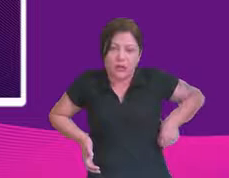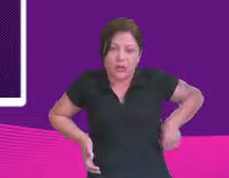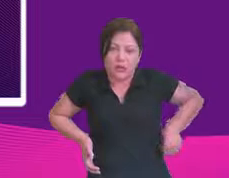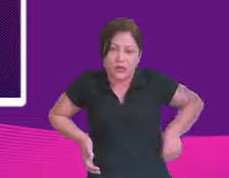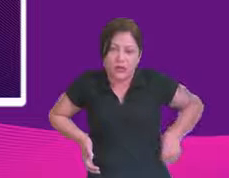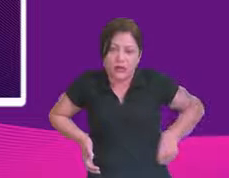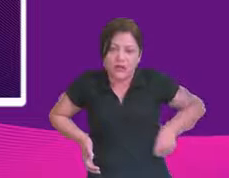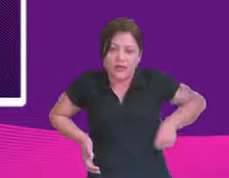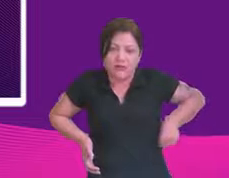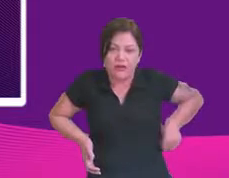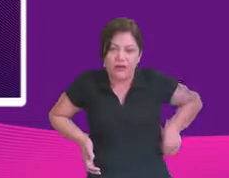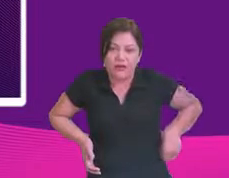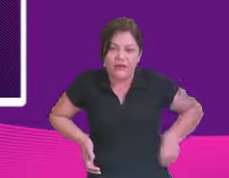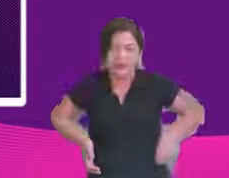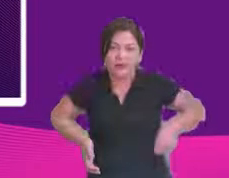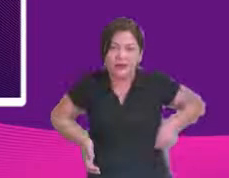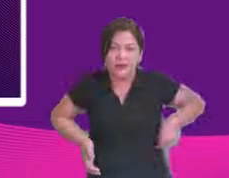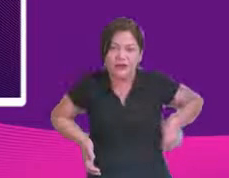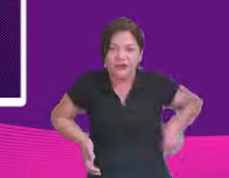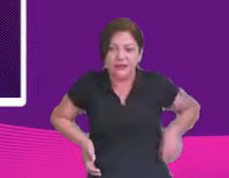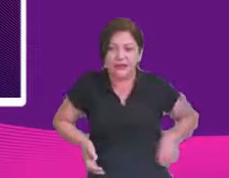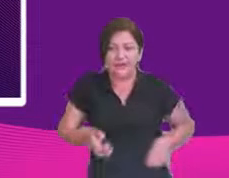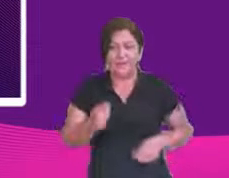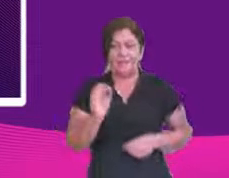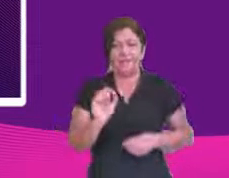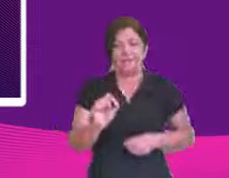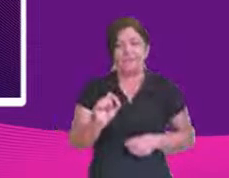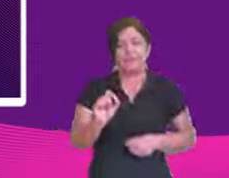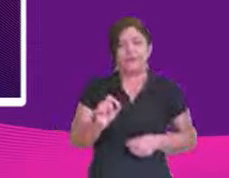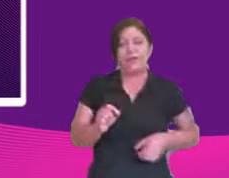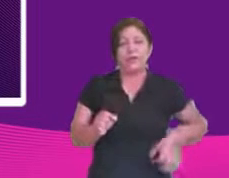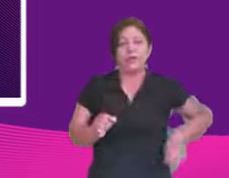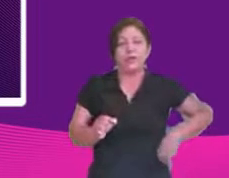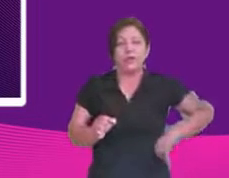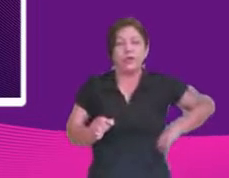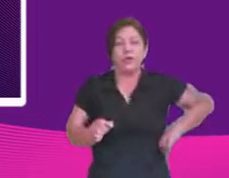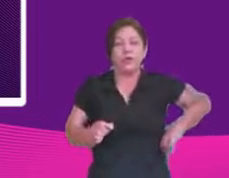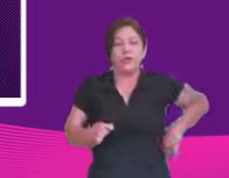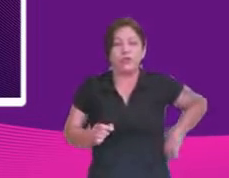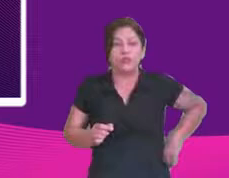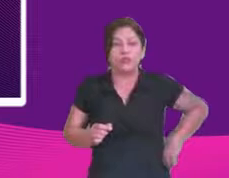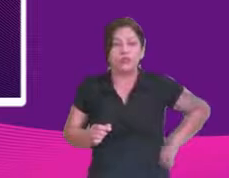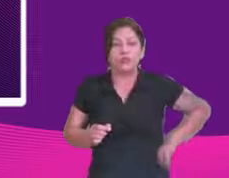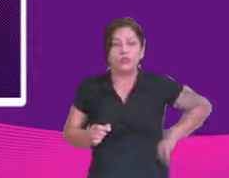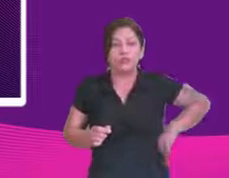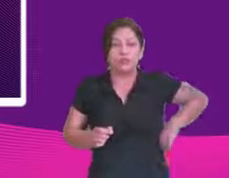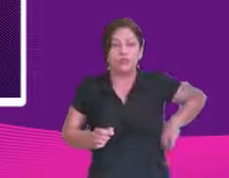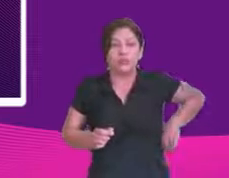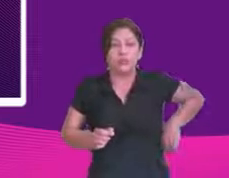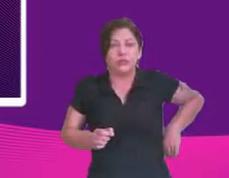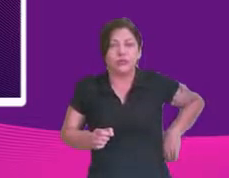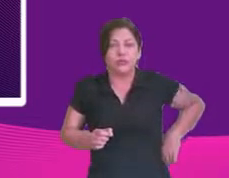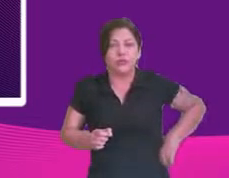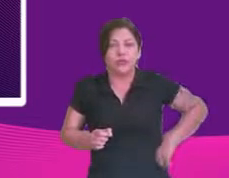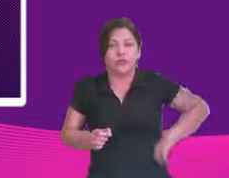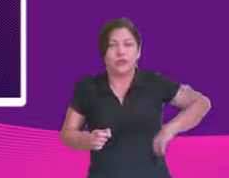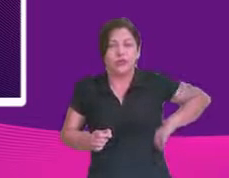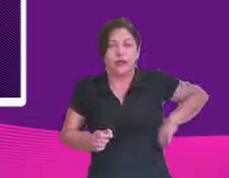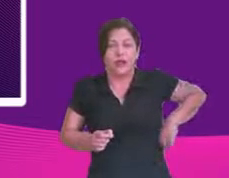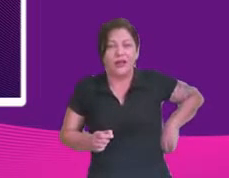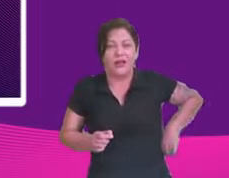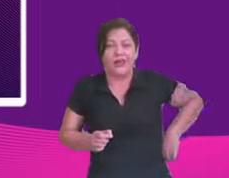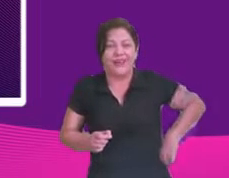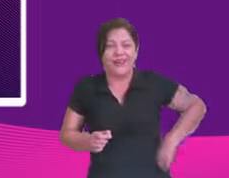e também na pelve, alguns nódulos residuais ao redor do útero. Tá? Então,